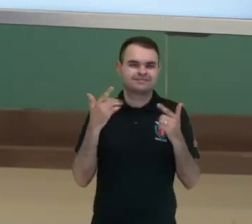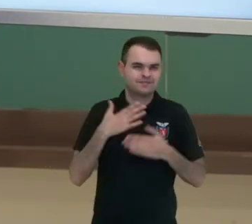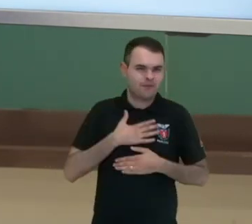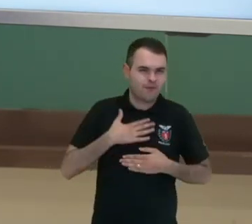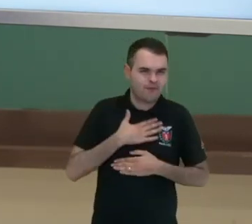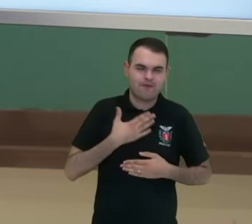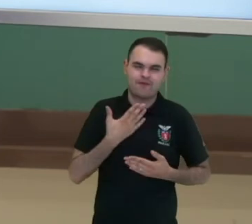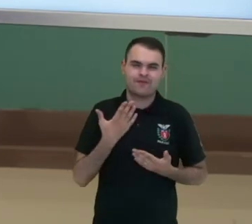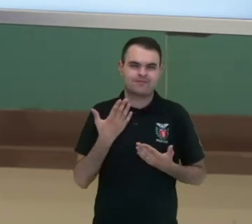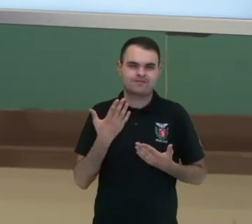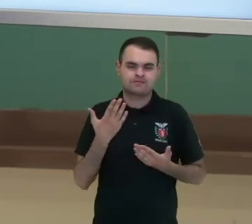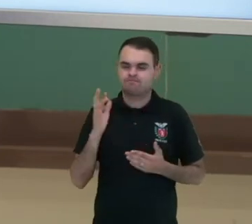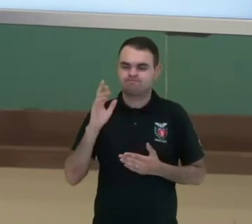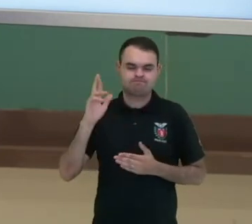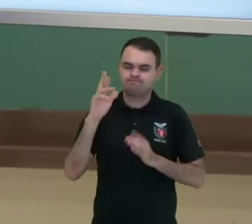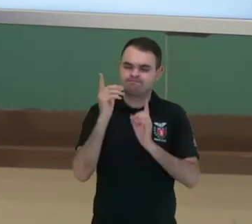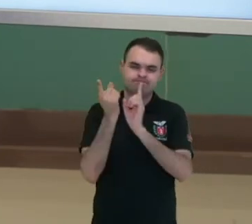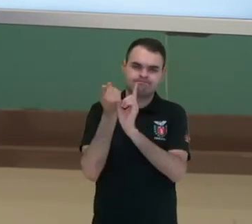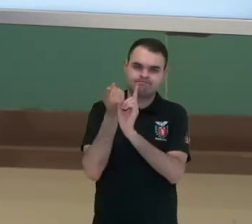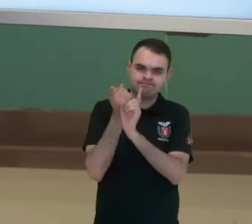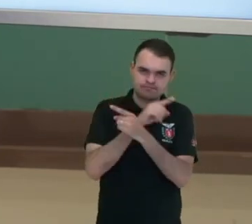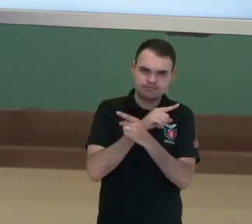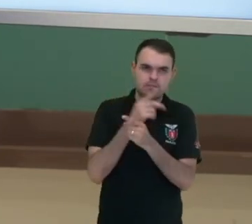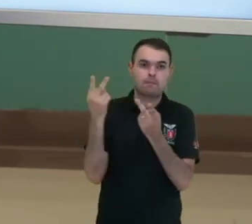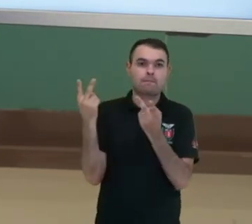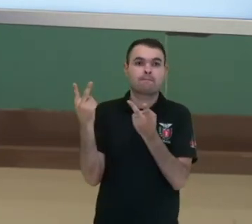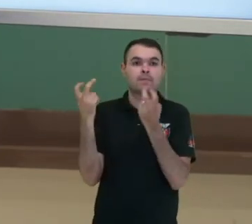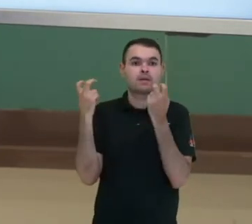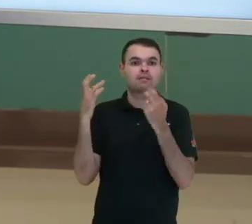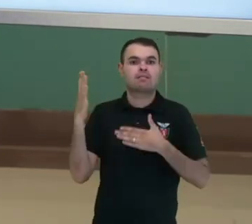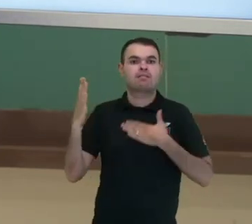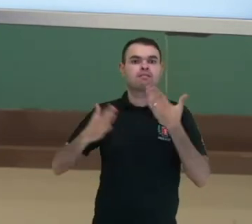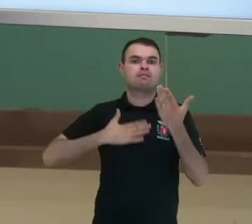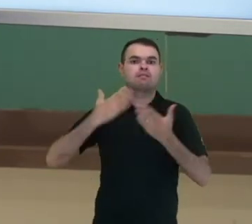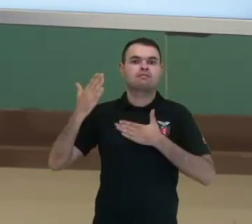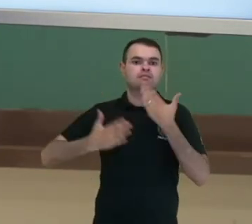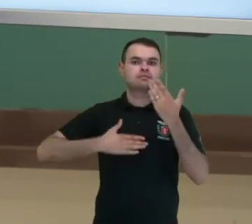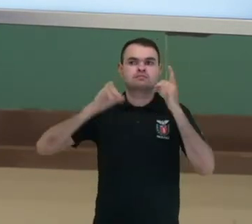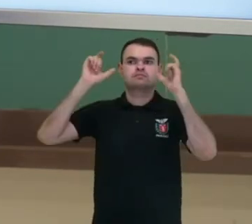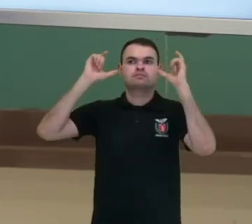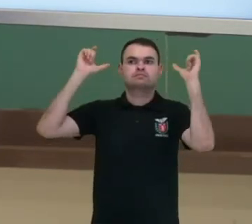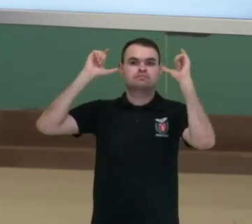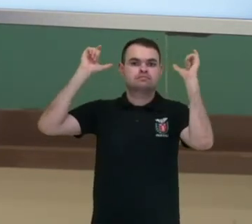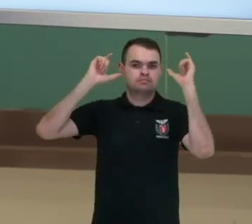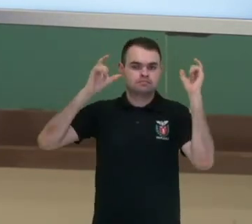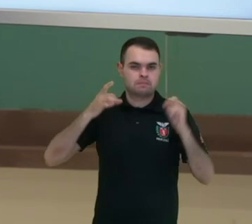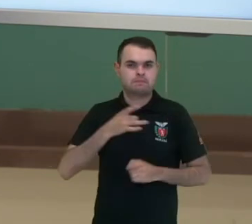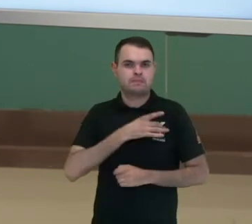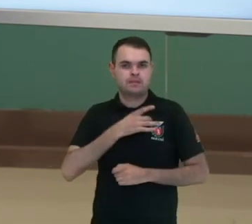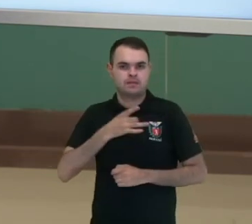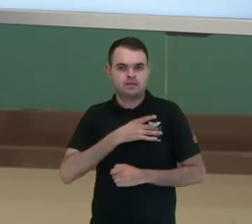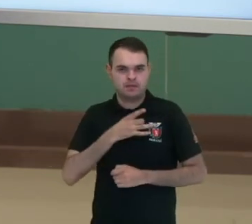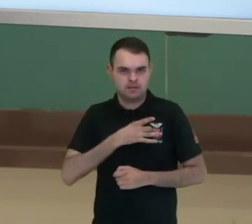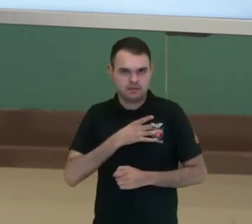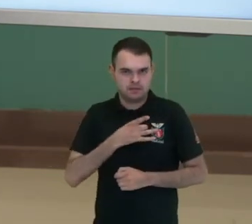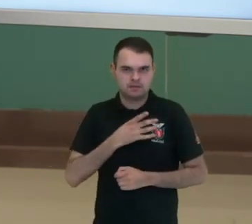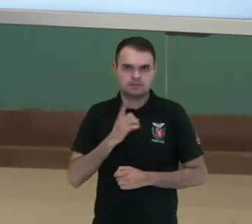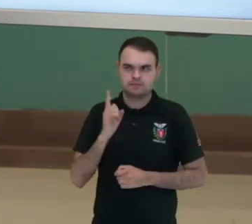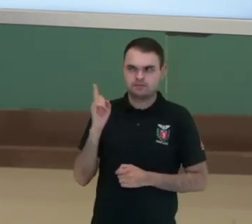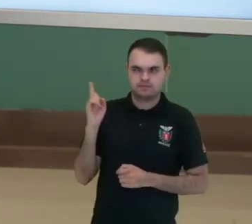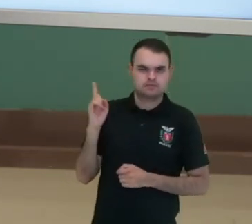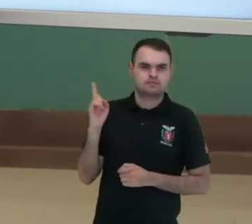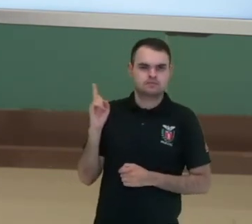lazer, muito pelo contrário, né? A gente percebe que estão ali apavoradas, com medo, né? Não tem assim esse aspecto